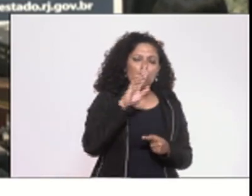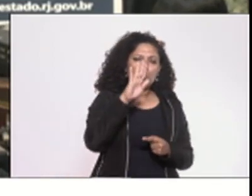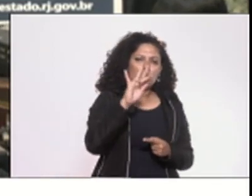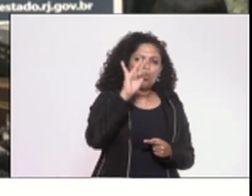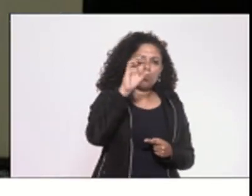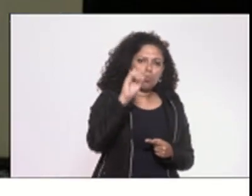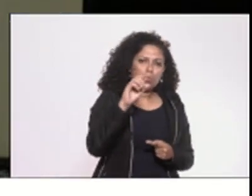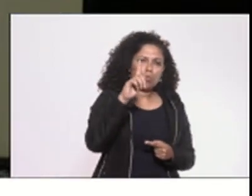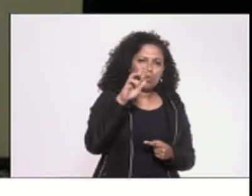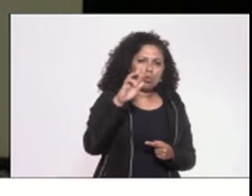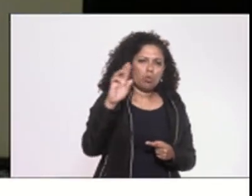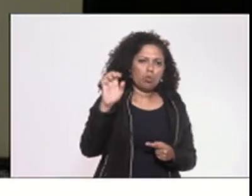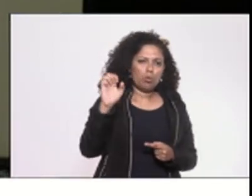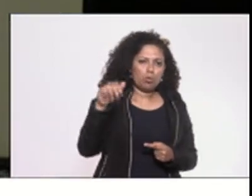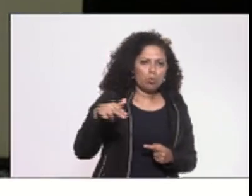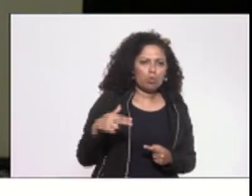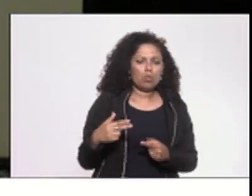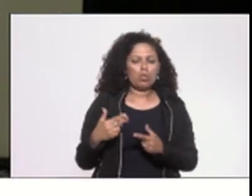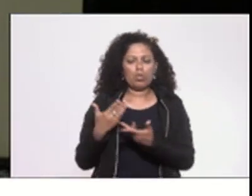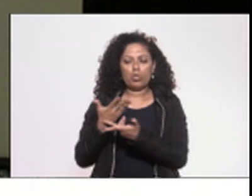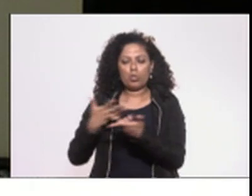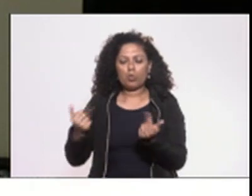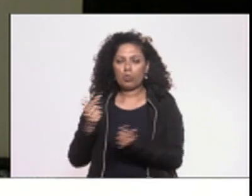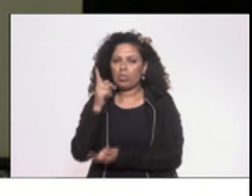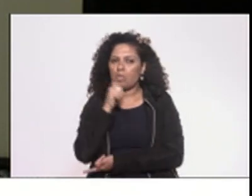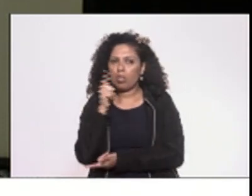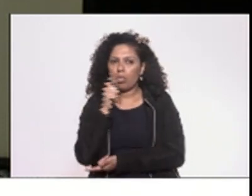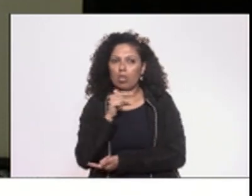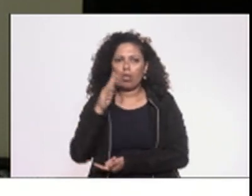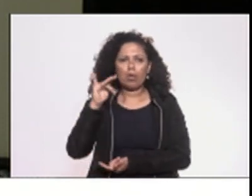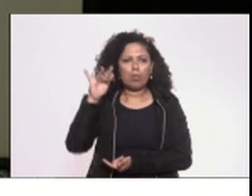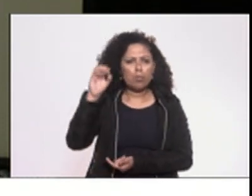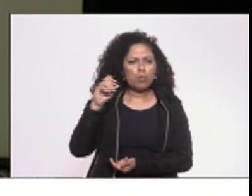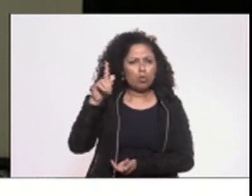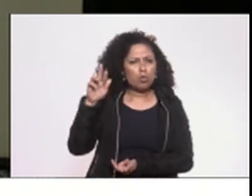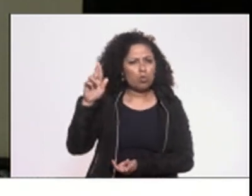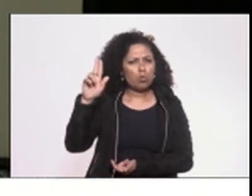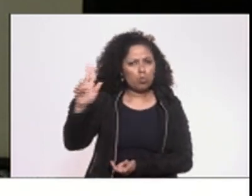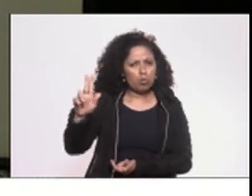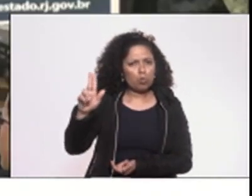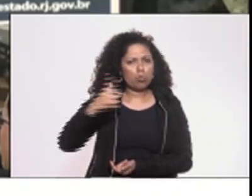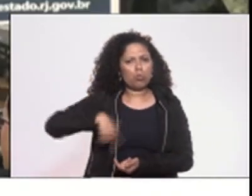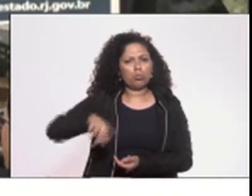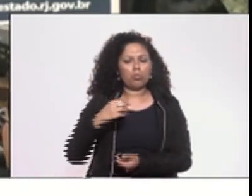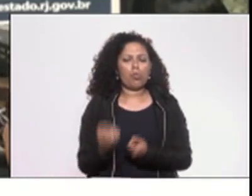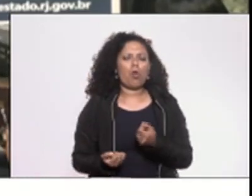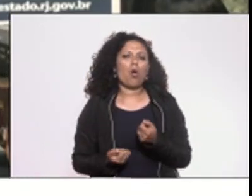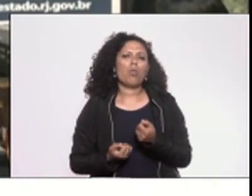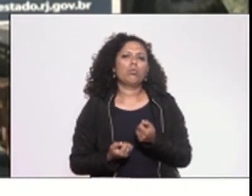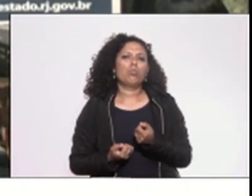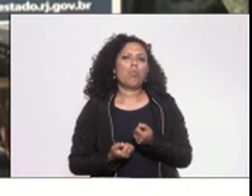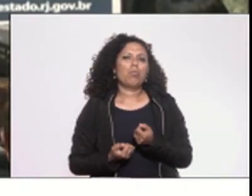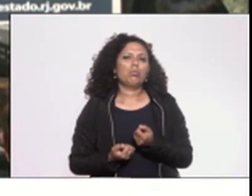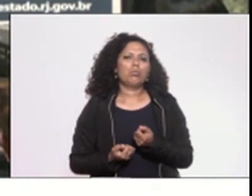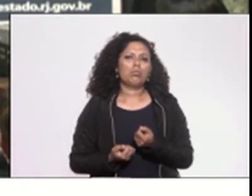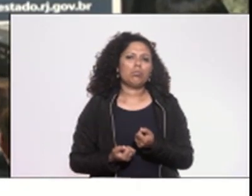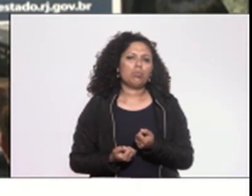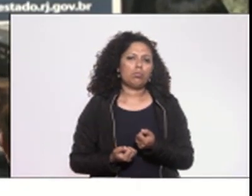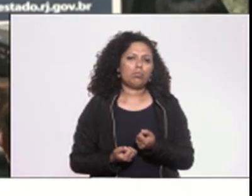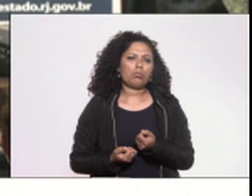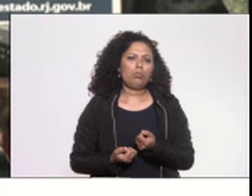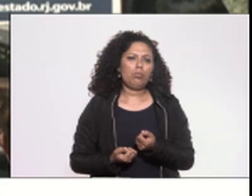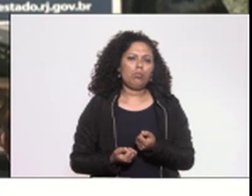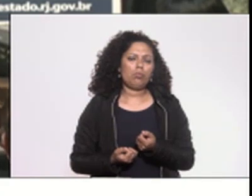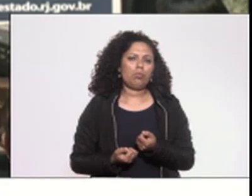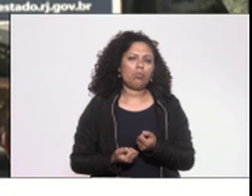para produtos de preservação das águas se chama BioBlue. A BioBlue se tornou muito notória nesses últimos dias com a divulgação de um vídeo que eu